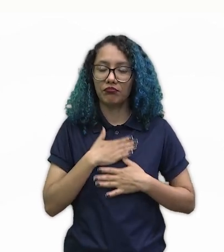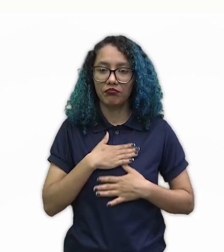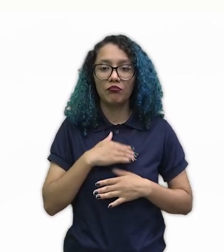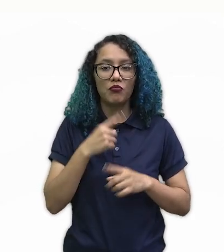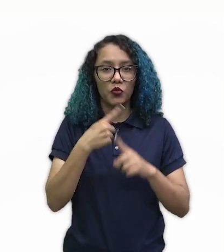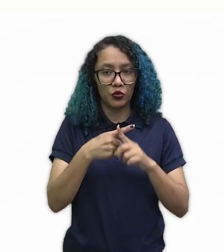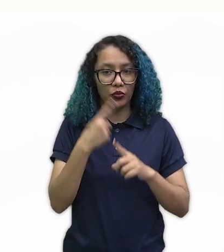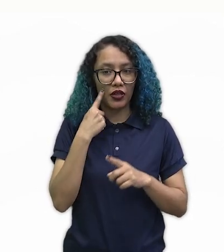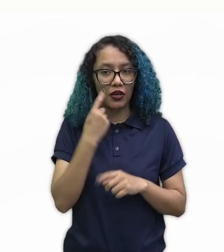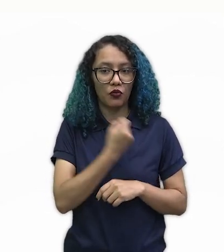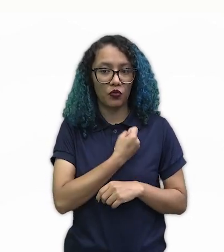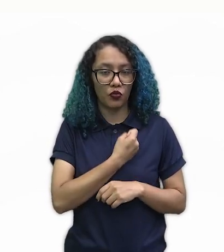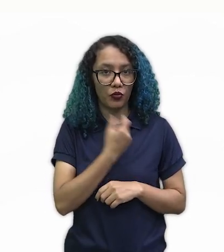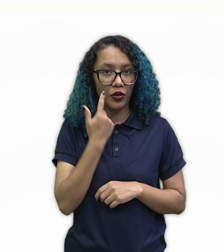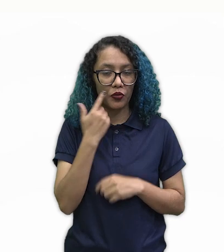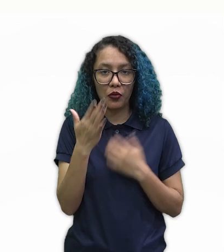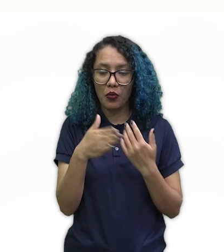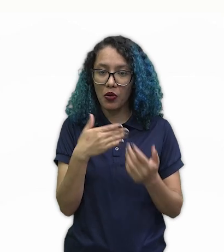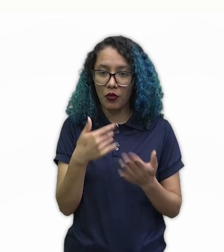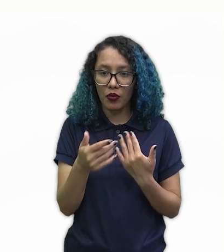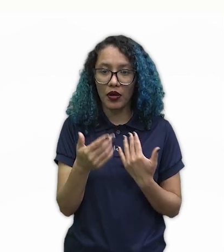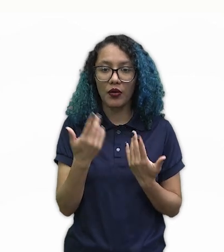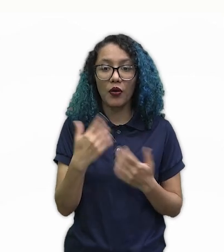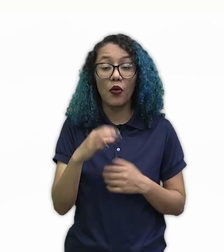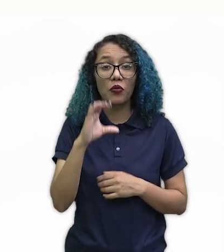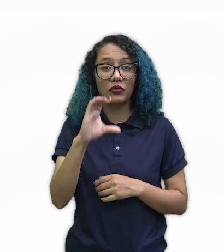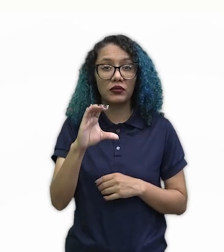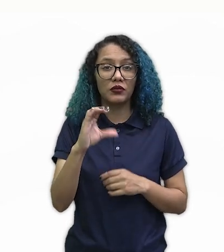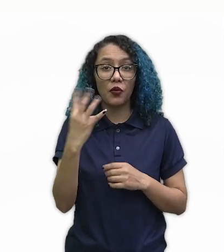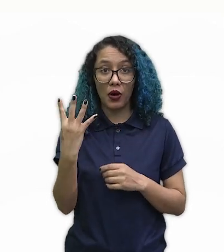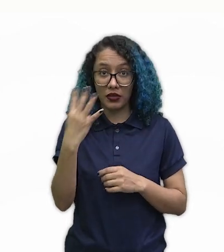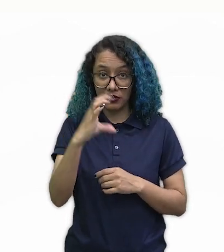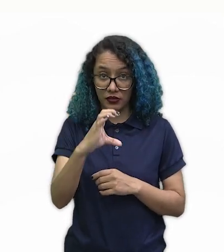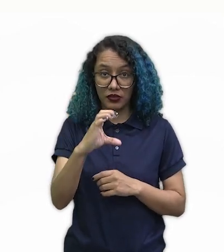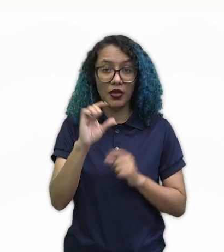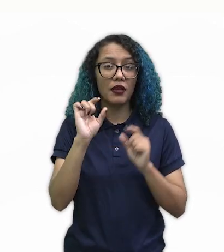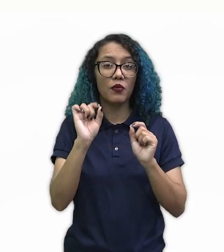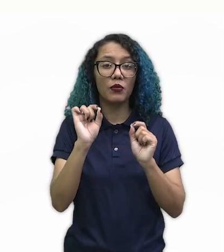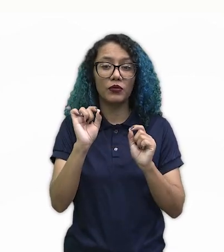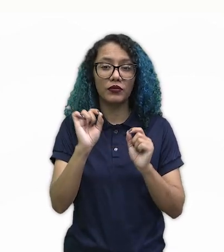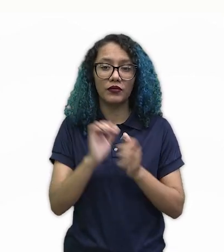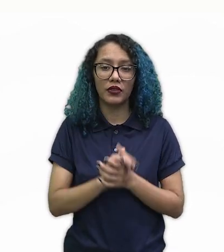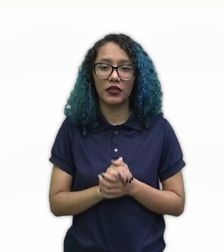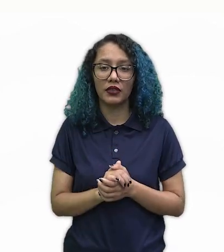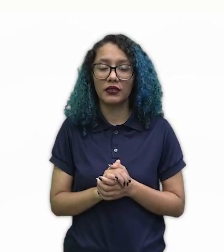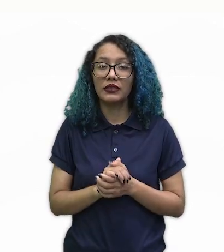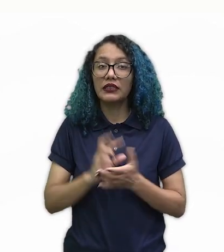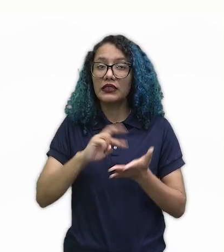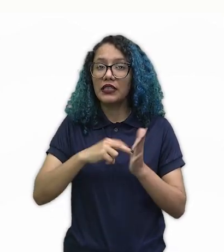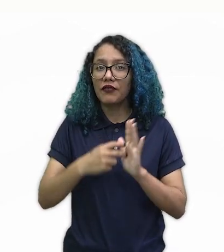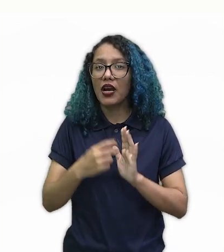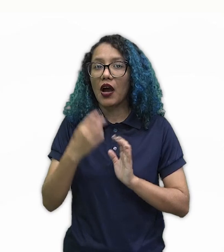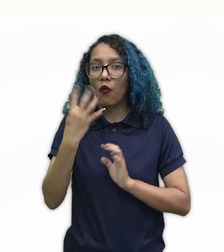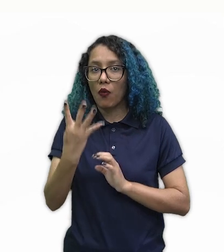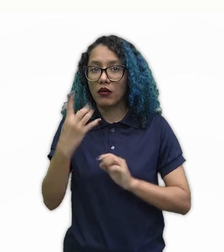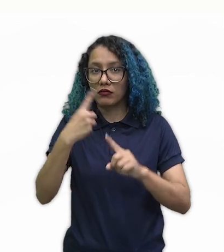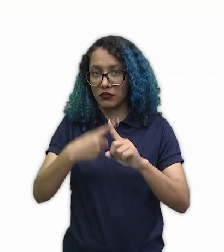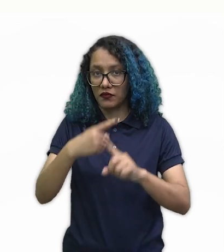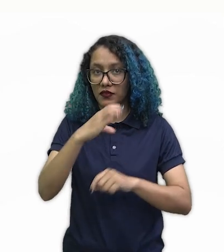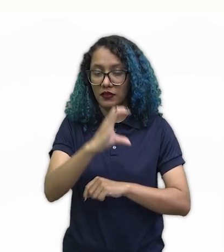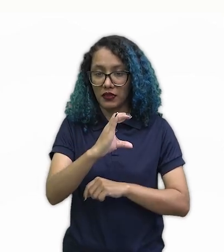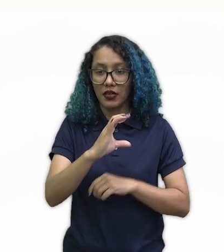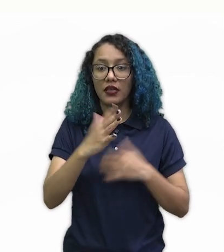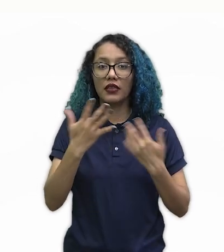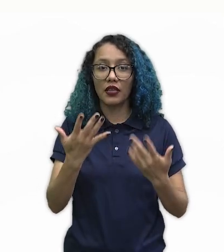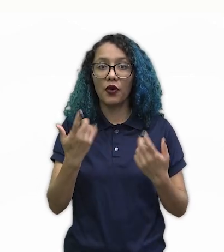tá bom? Reparem que esse 4C, na verdade, é como se fosse 4 vezes C. Então, você